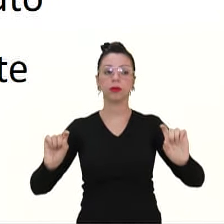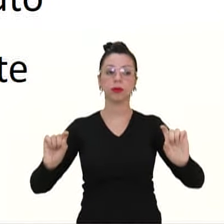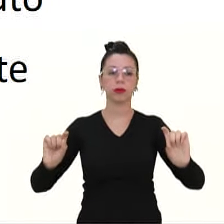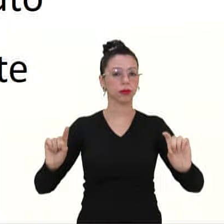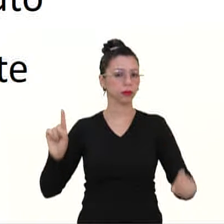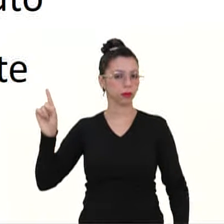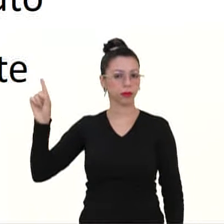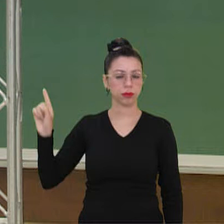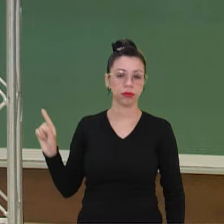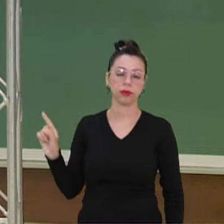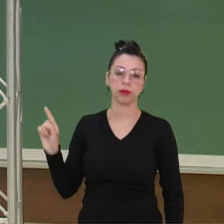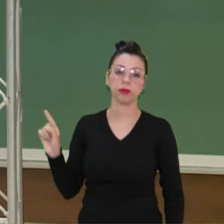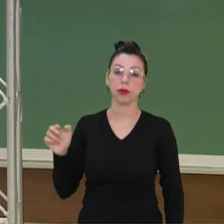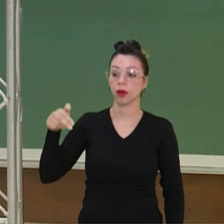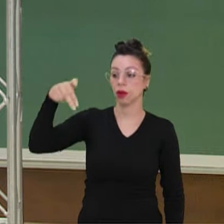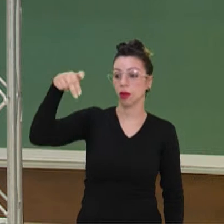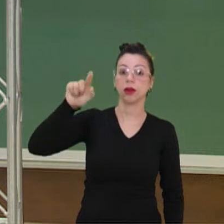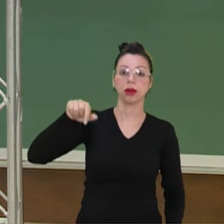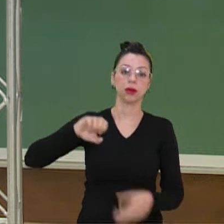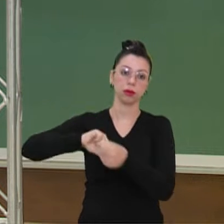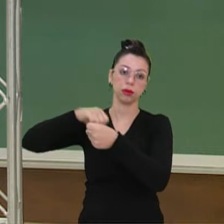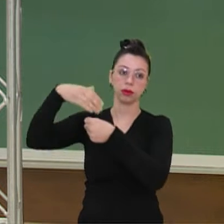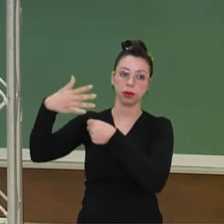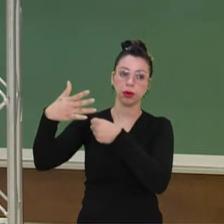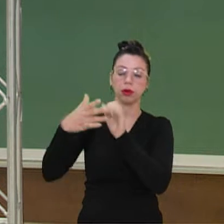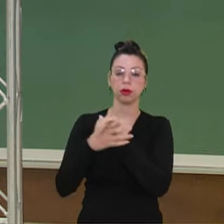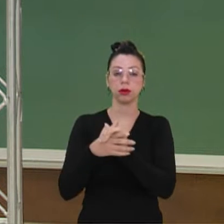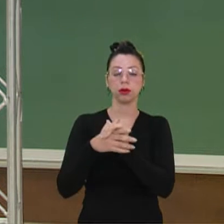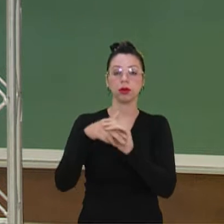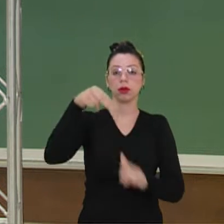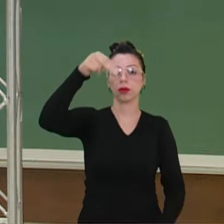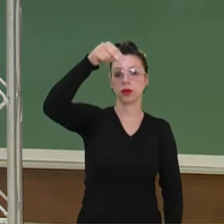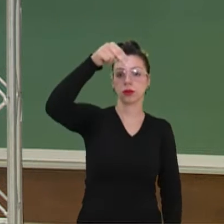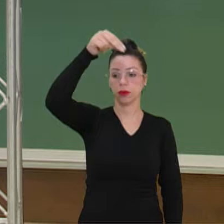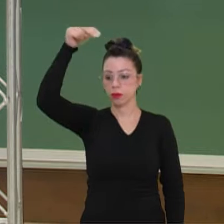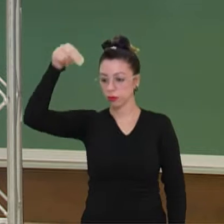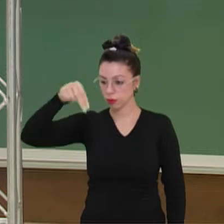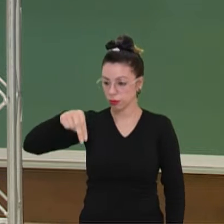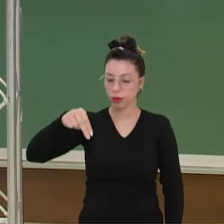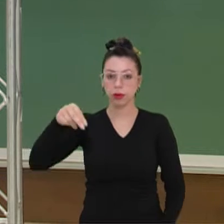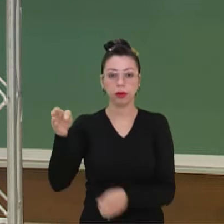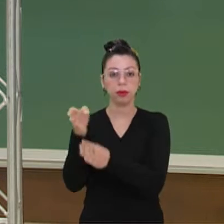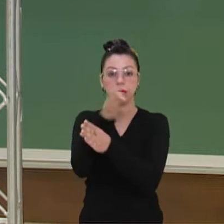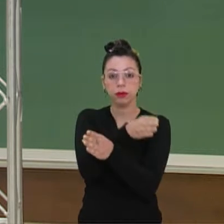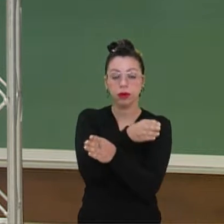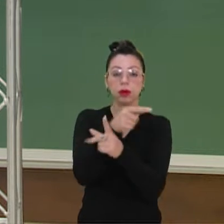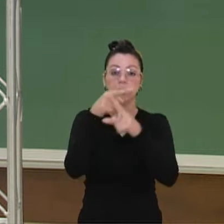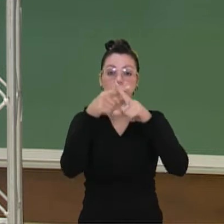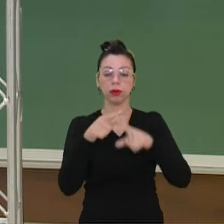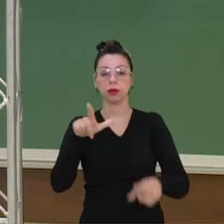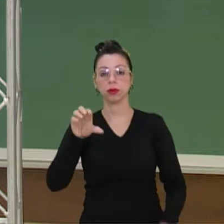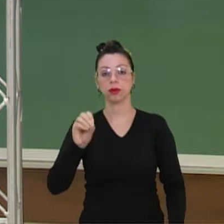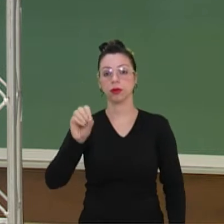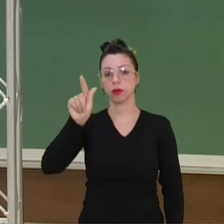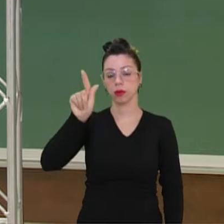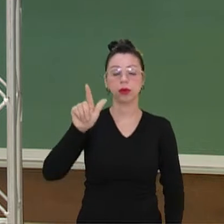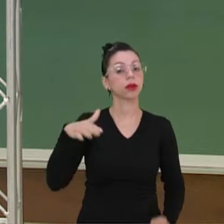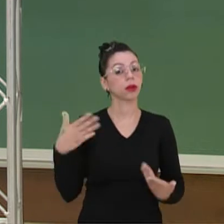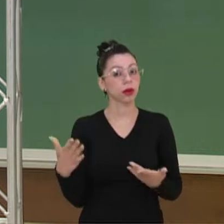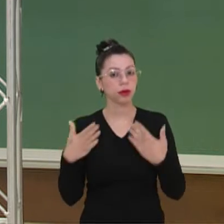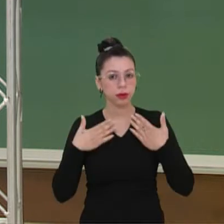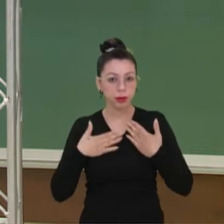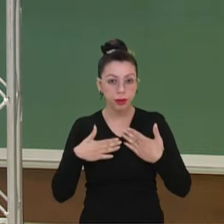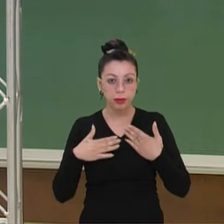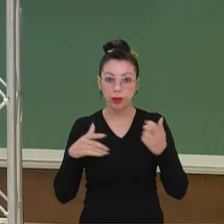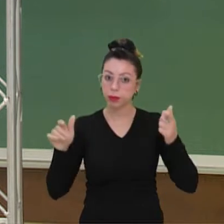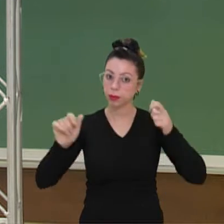aqui é um expoente. Repare que esse N ele vem aqui para frente multiplicando o logaritmo. Beleza? Tranquilo? Isso você